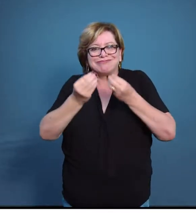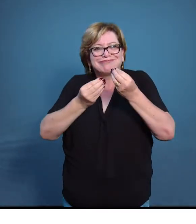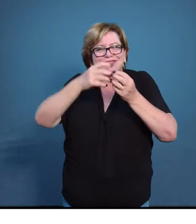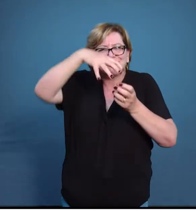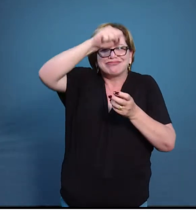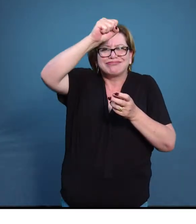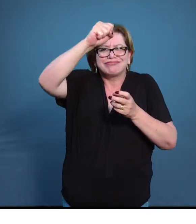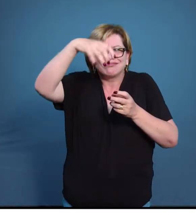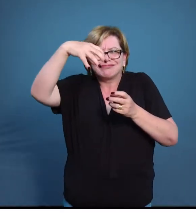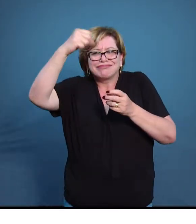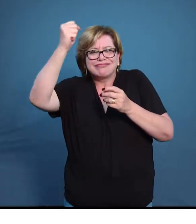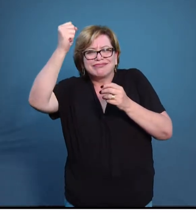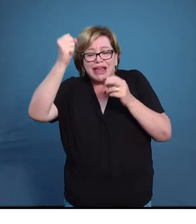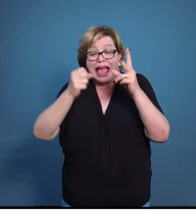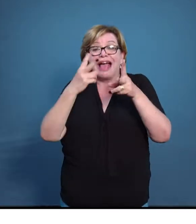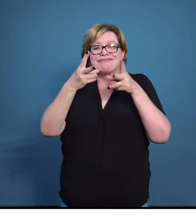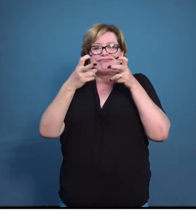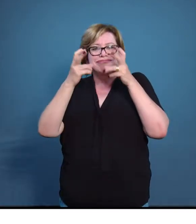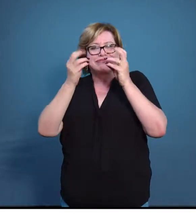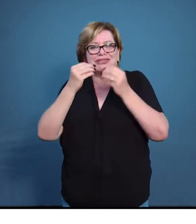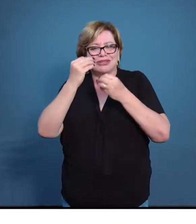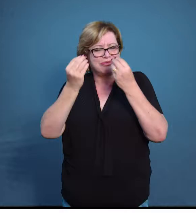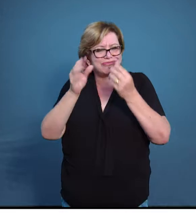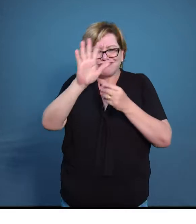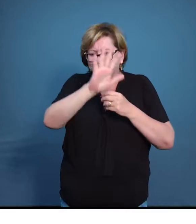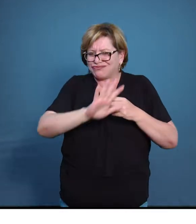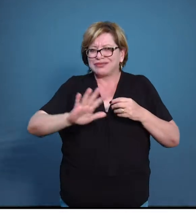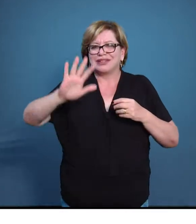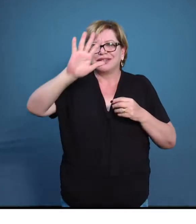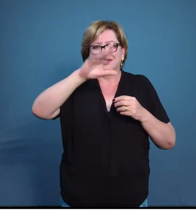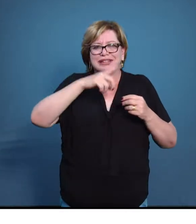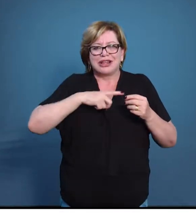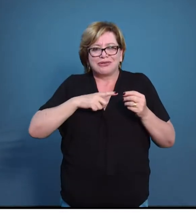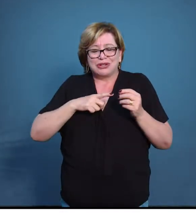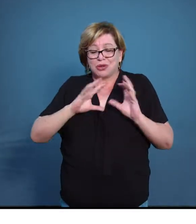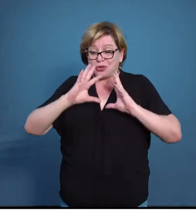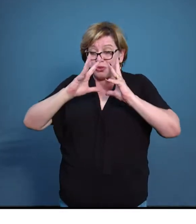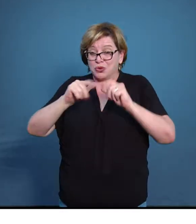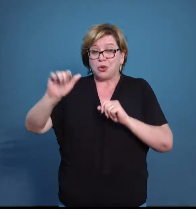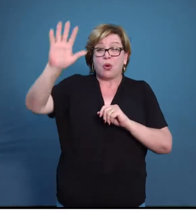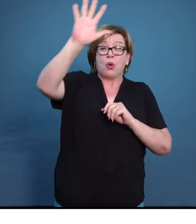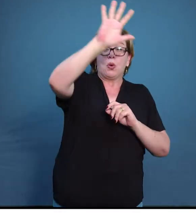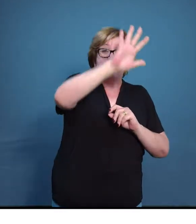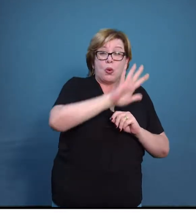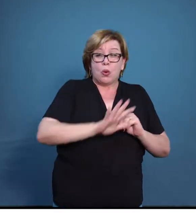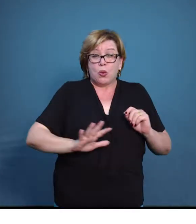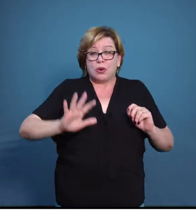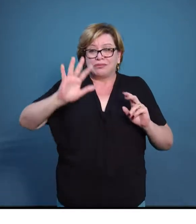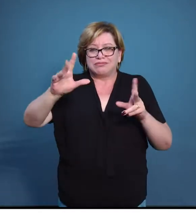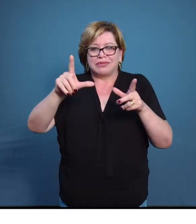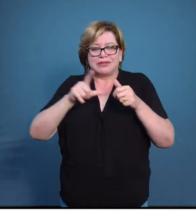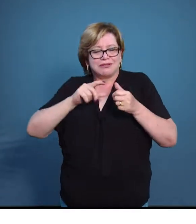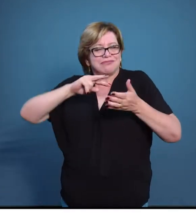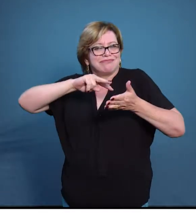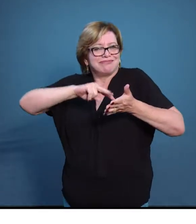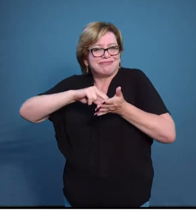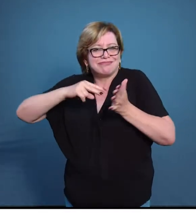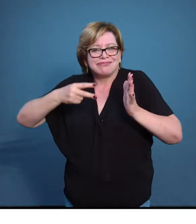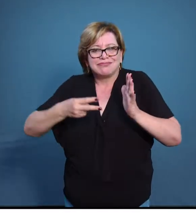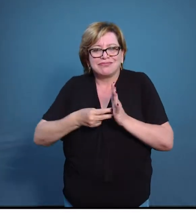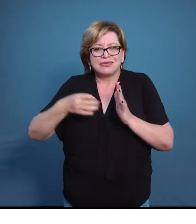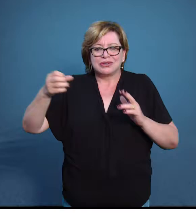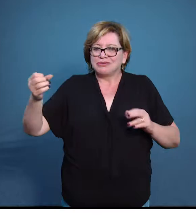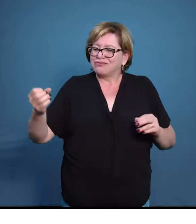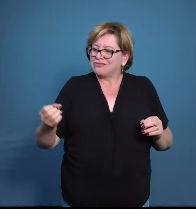diante, todos os elementos da obra. Quando esses elementos tornam a se juntar, é que você vai ter então essa ressignificância, esse